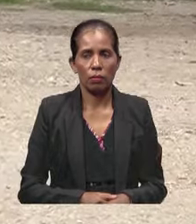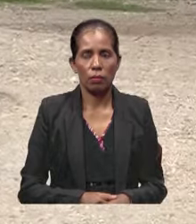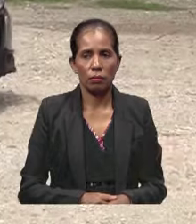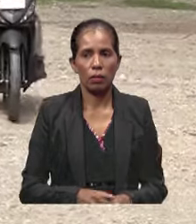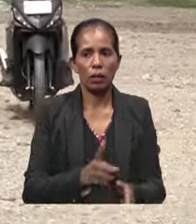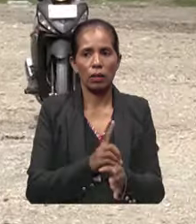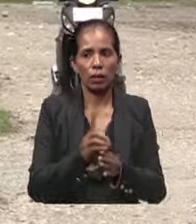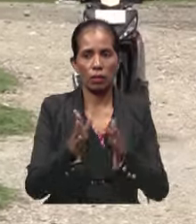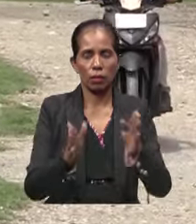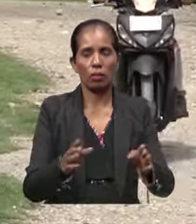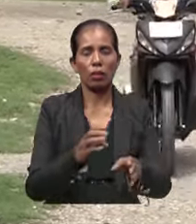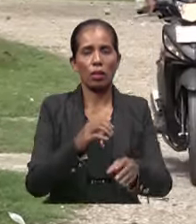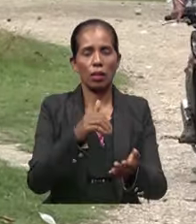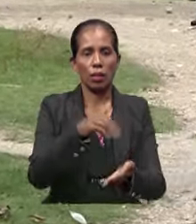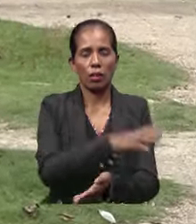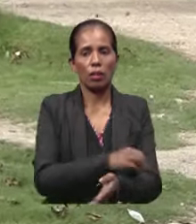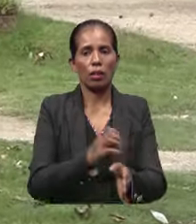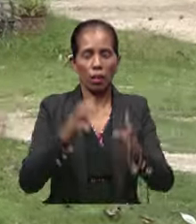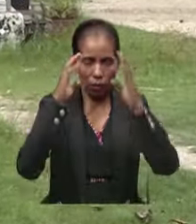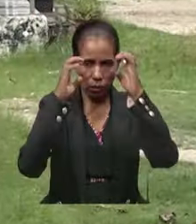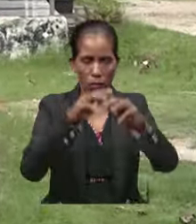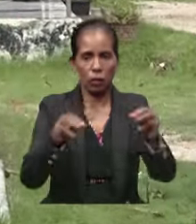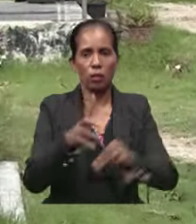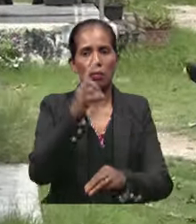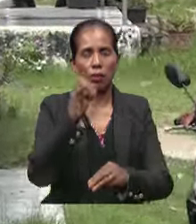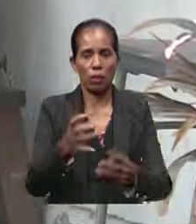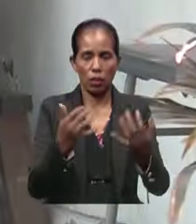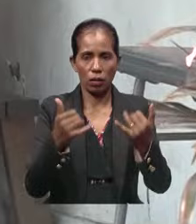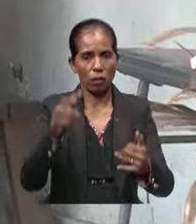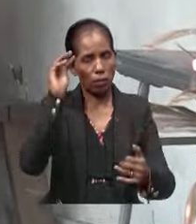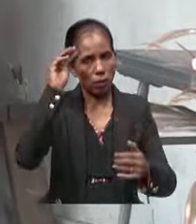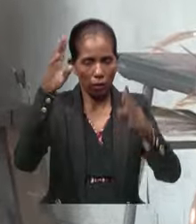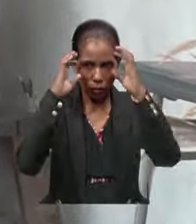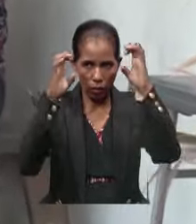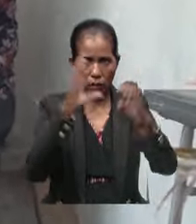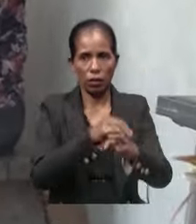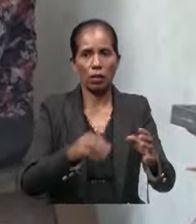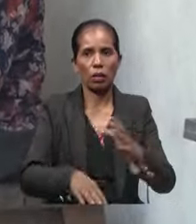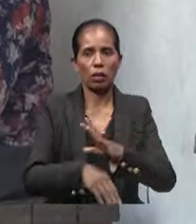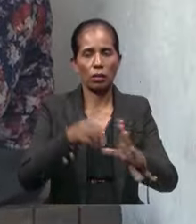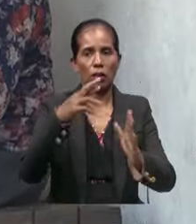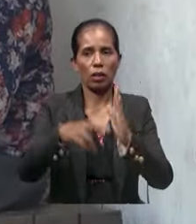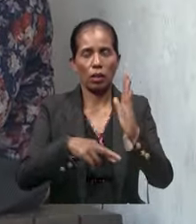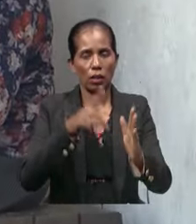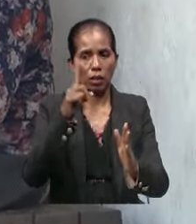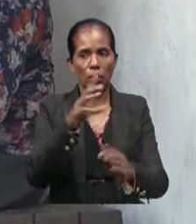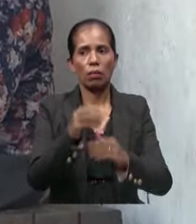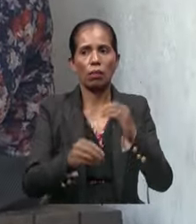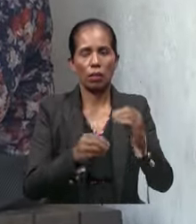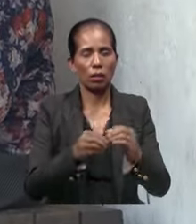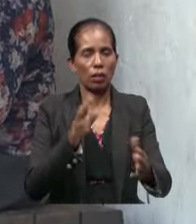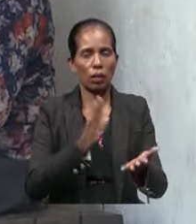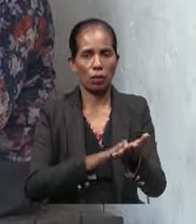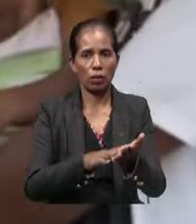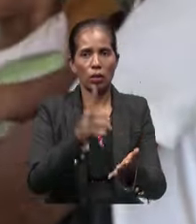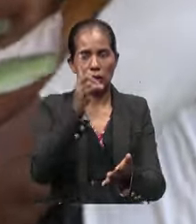Diretor de Educação do município de Dili, Carlito da Silva Ateten, da Daune Ministério da Educação, assai ona circular ida com a babando escola Sira